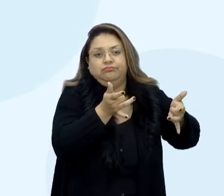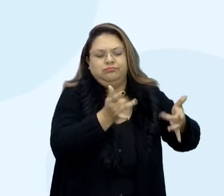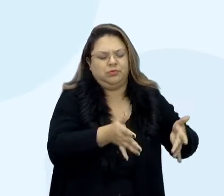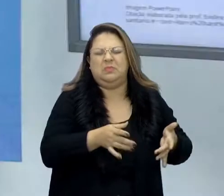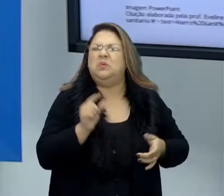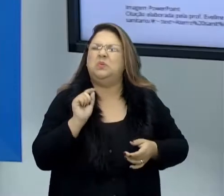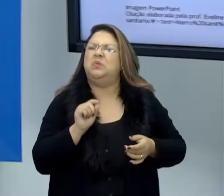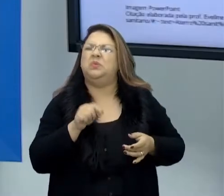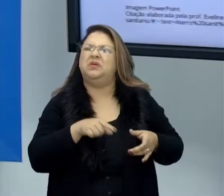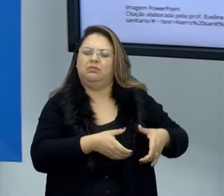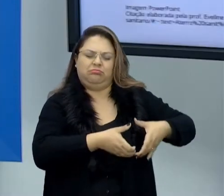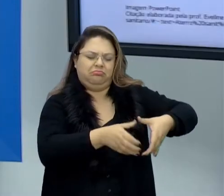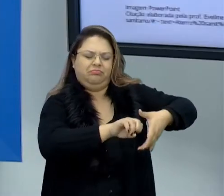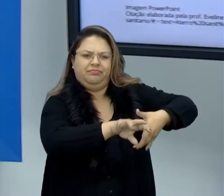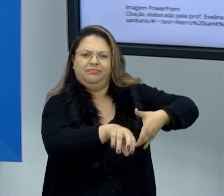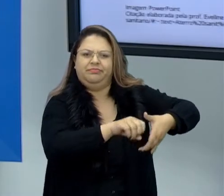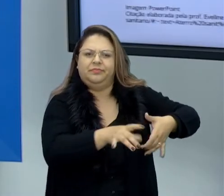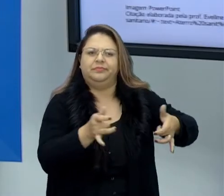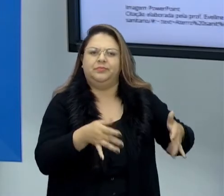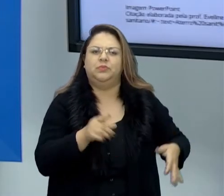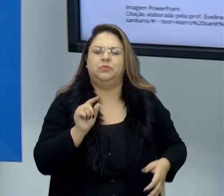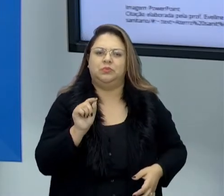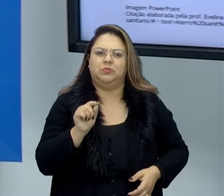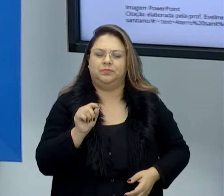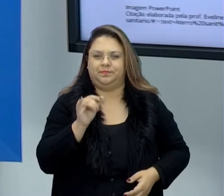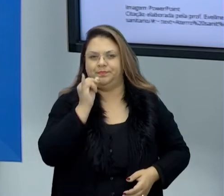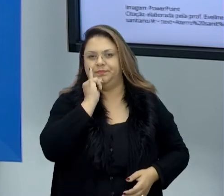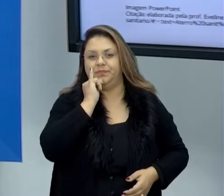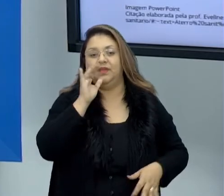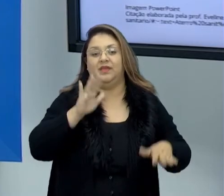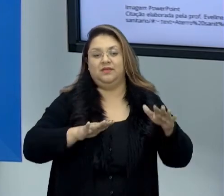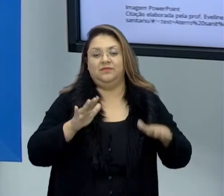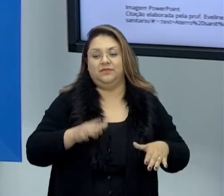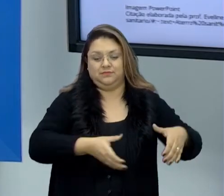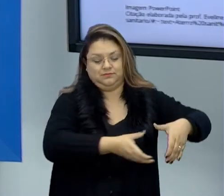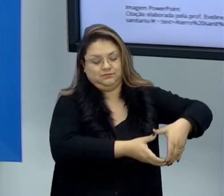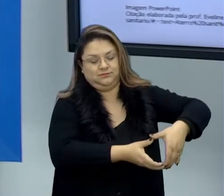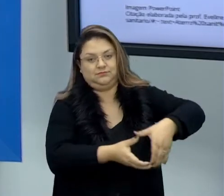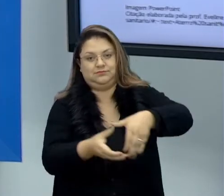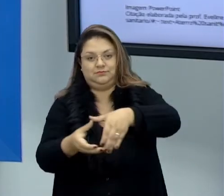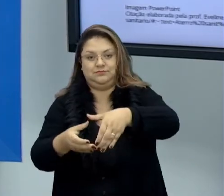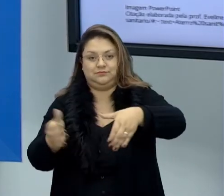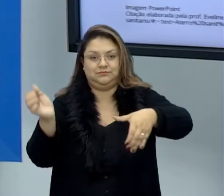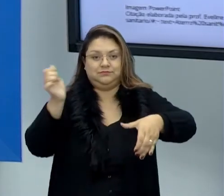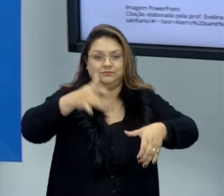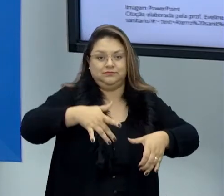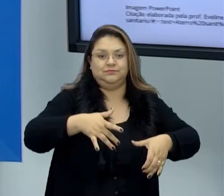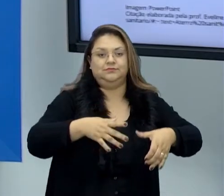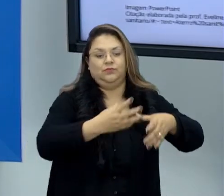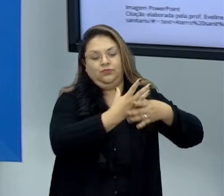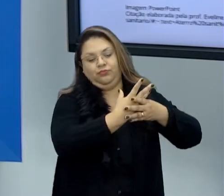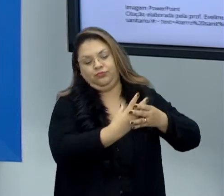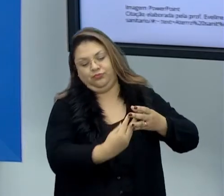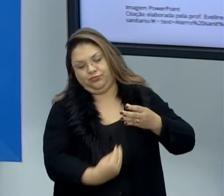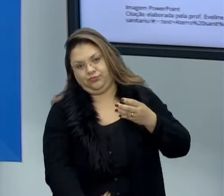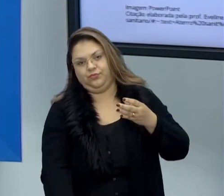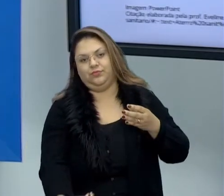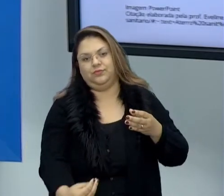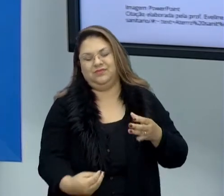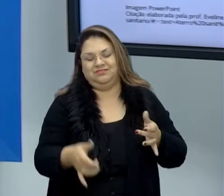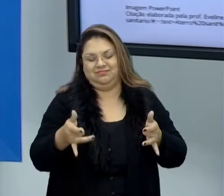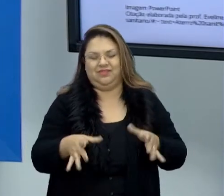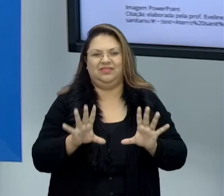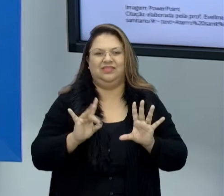esgoto, professora? Na estação de tratamento de esgoto, quando ela existe, né? Depois de todo o processo, sobra o